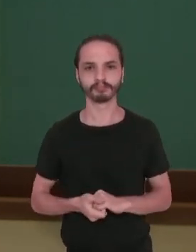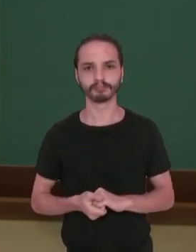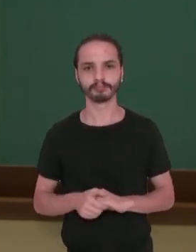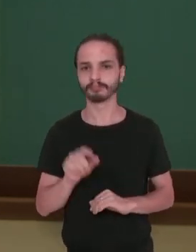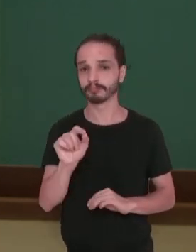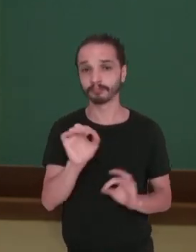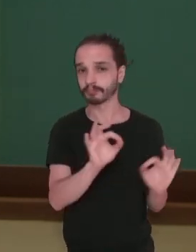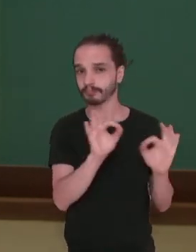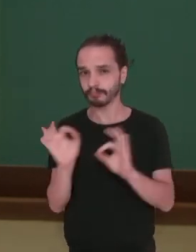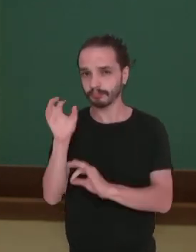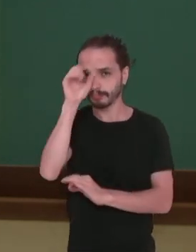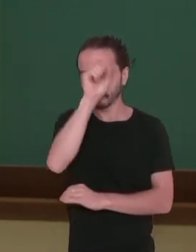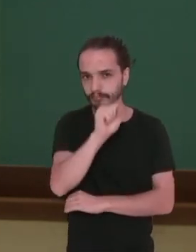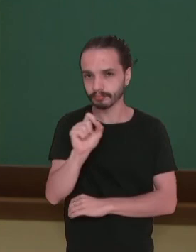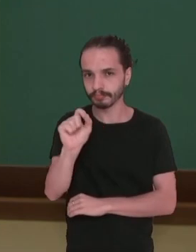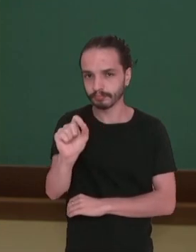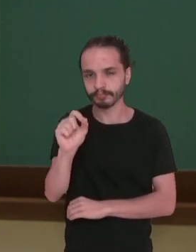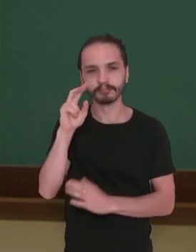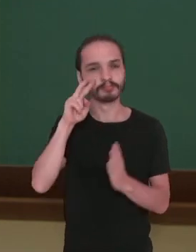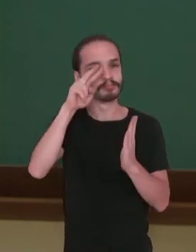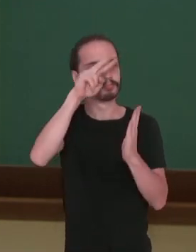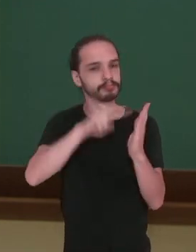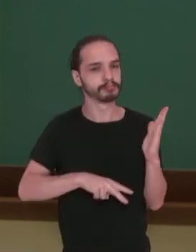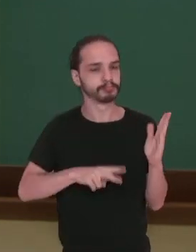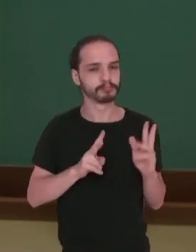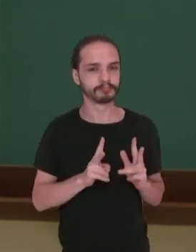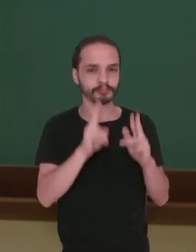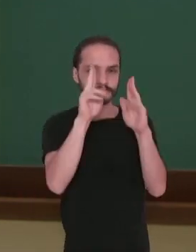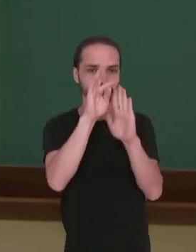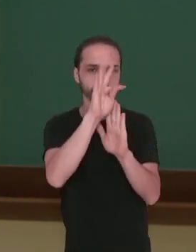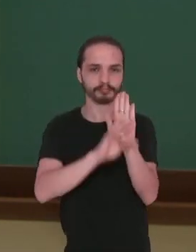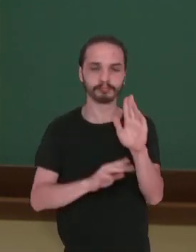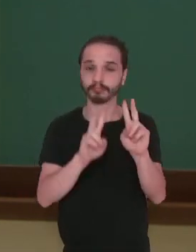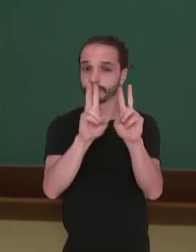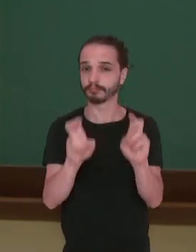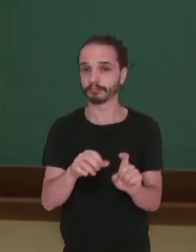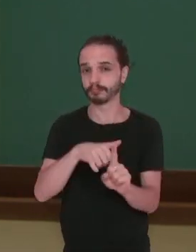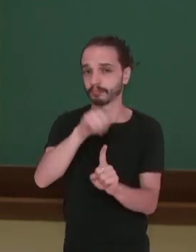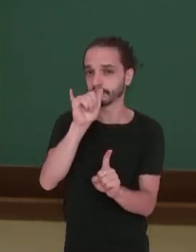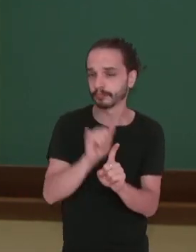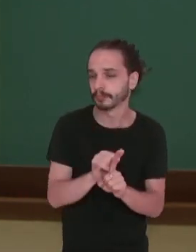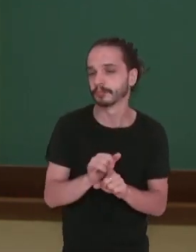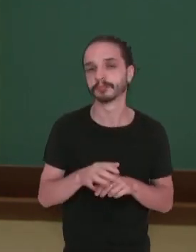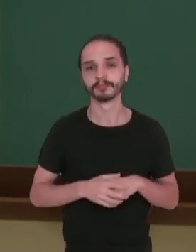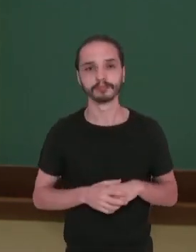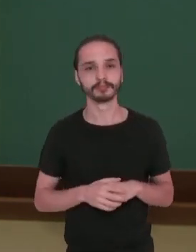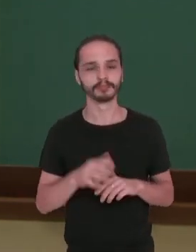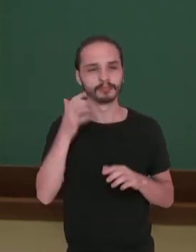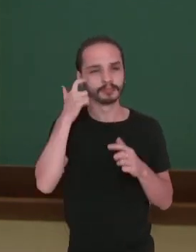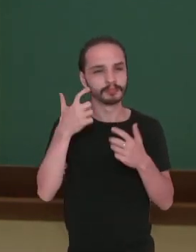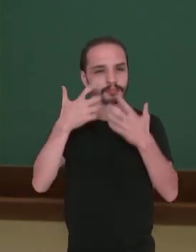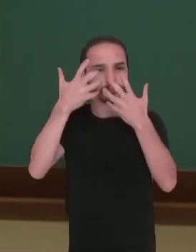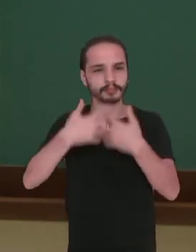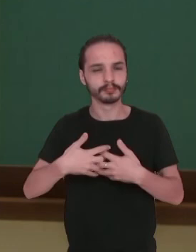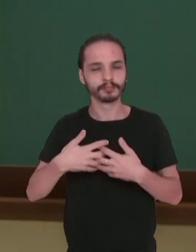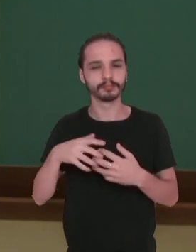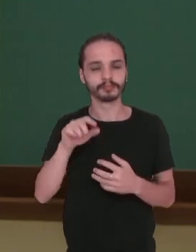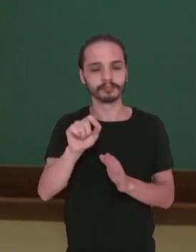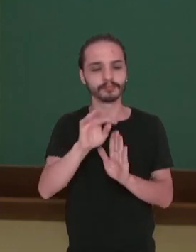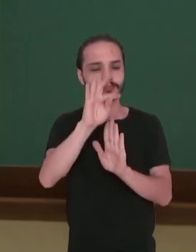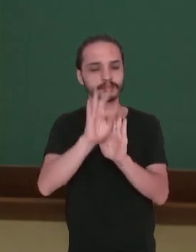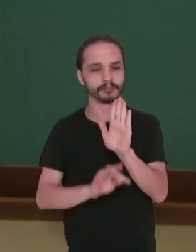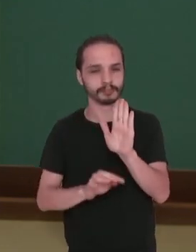O que aprendemos? Lemos fragmentos de texto sobre a prática do bullying, refletir sobre o tema abordado nos